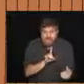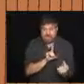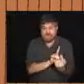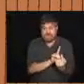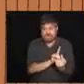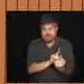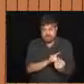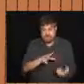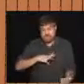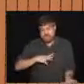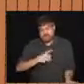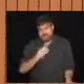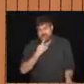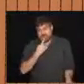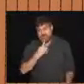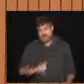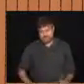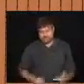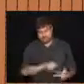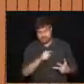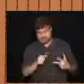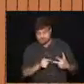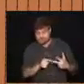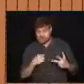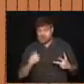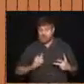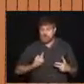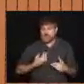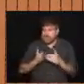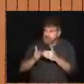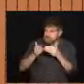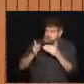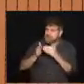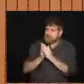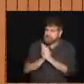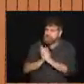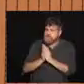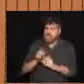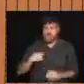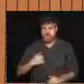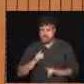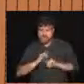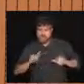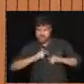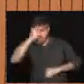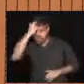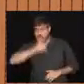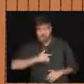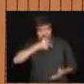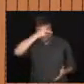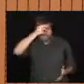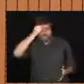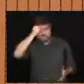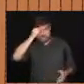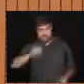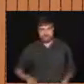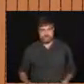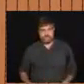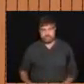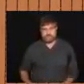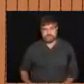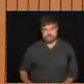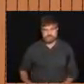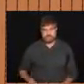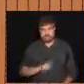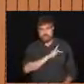atendimento. E o terceiro ponto, nós estamos fazendo um pedido, porque, como eu falei, não cabe a mim como prefeito, mas que